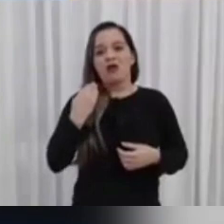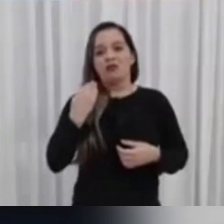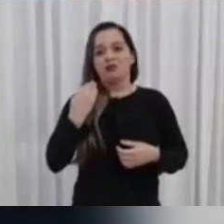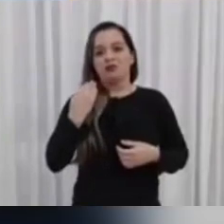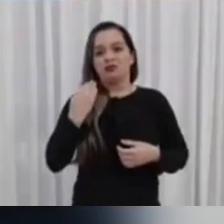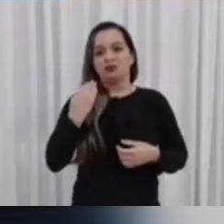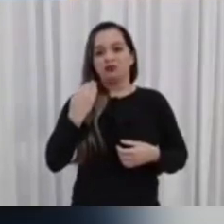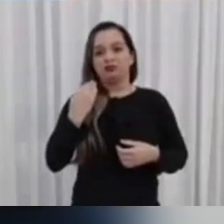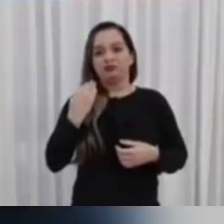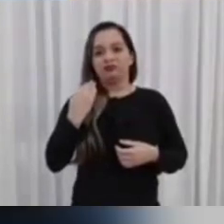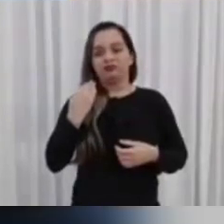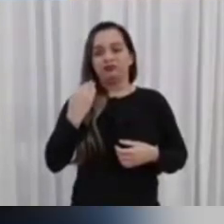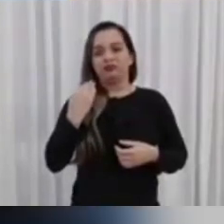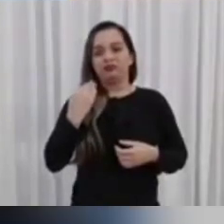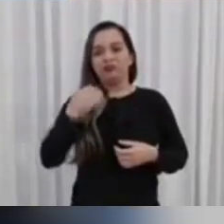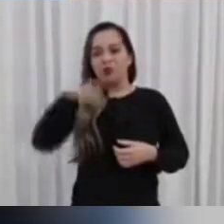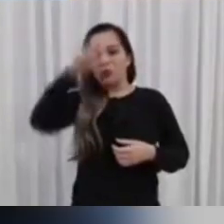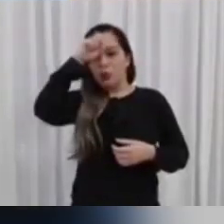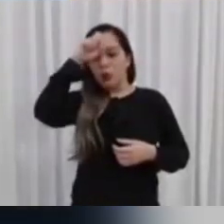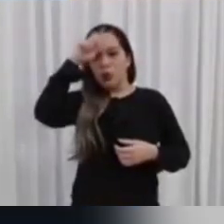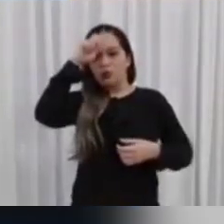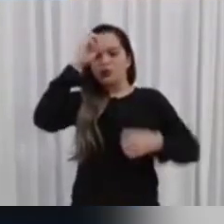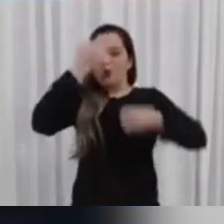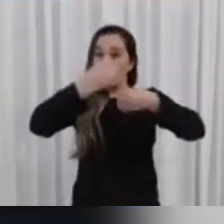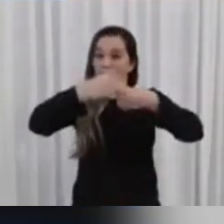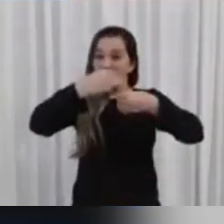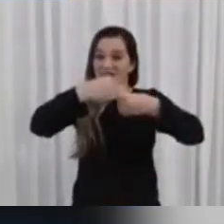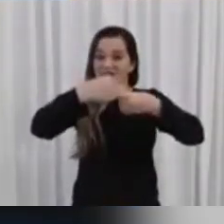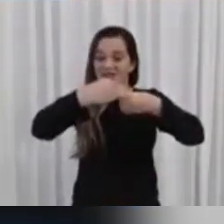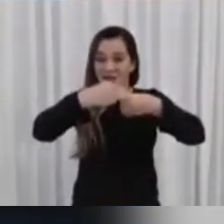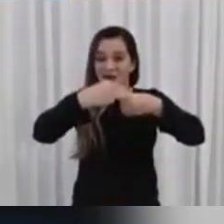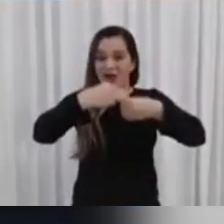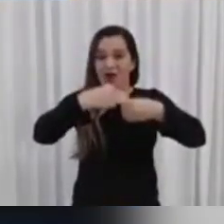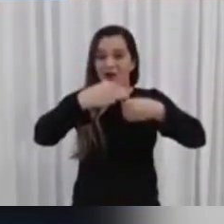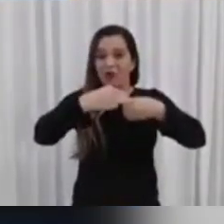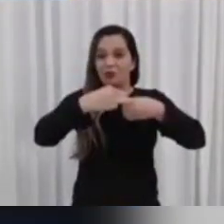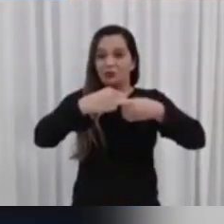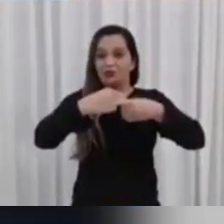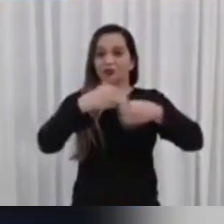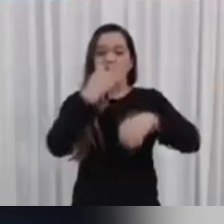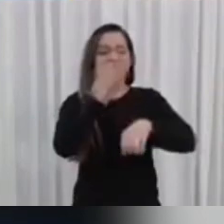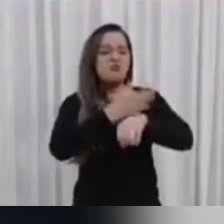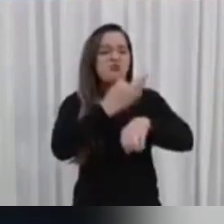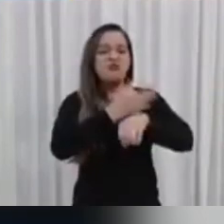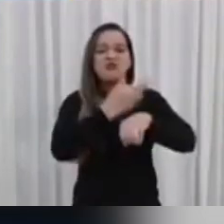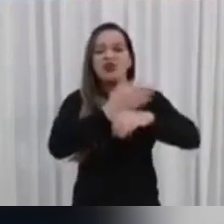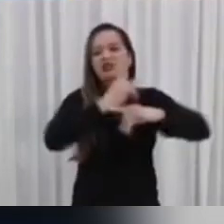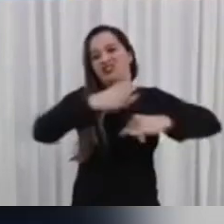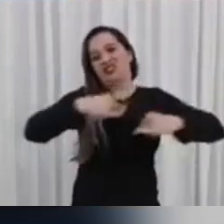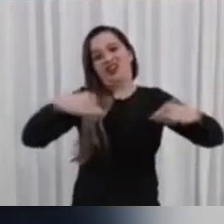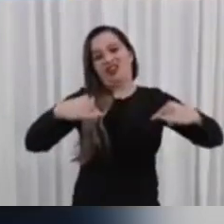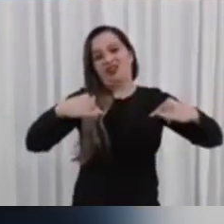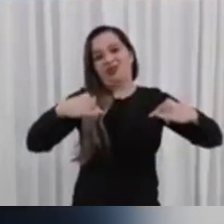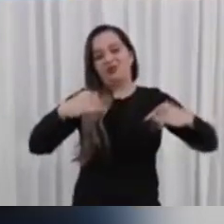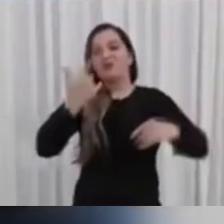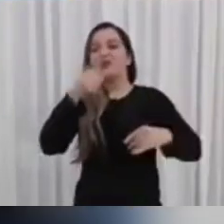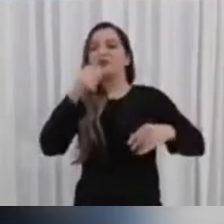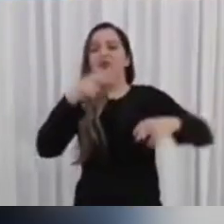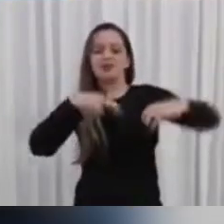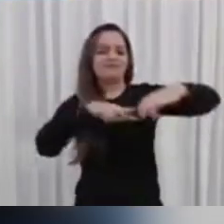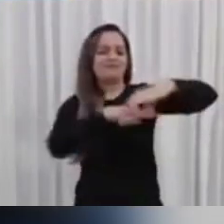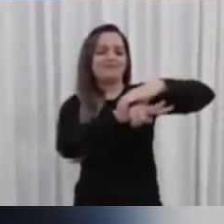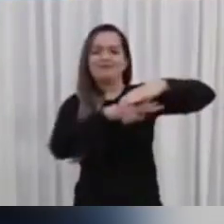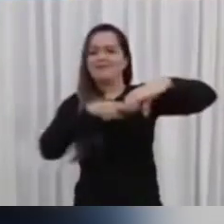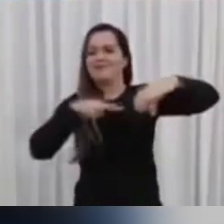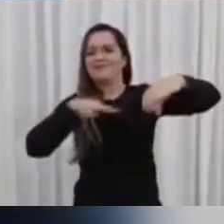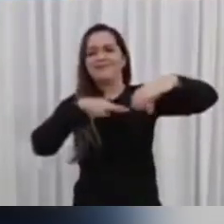no regional. Tem pessoas precisando fazer uma tomografia e a máquina está quebrada há mais de 7 meses. O vereador Júnior